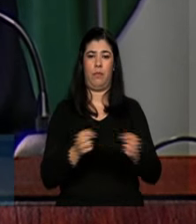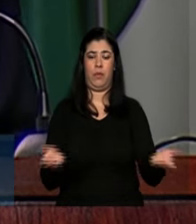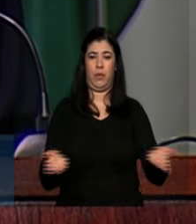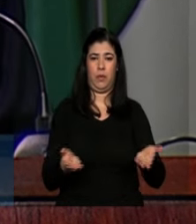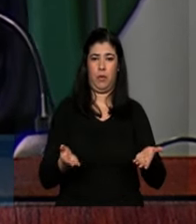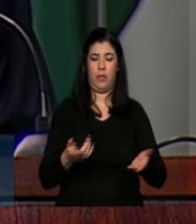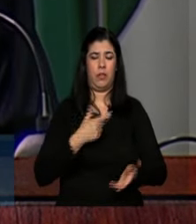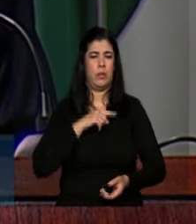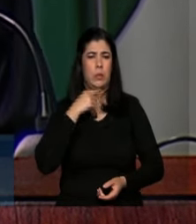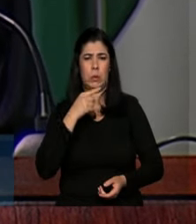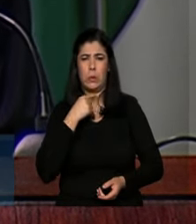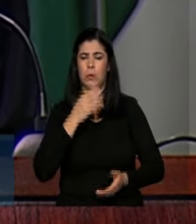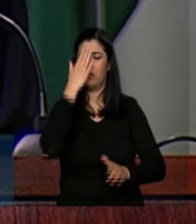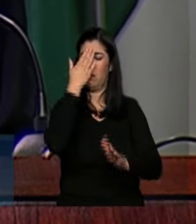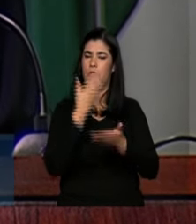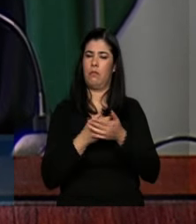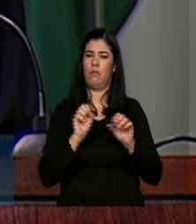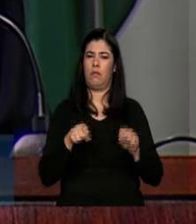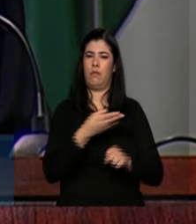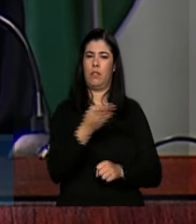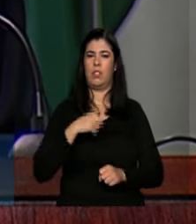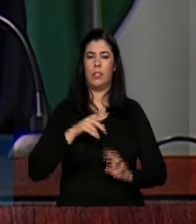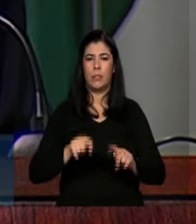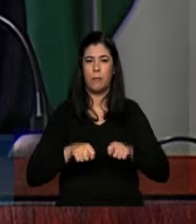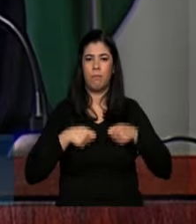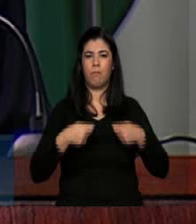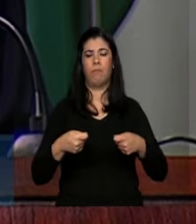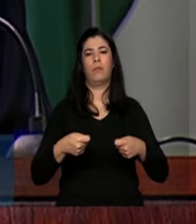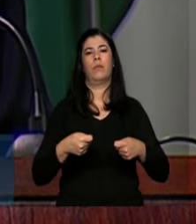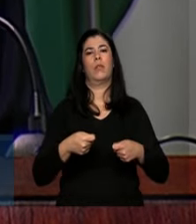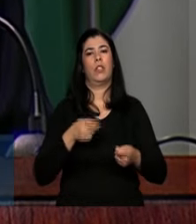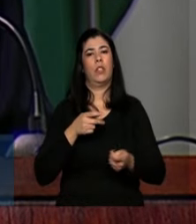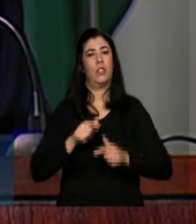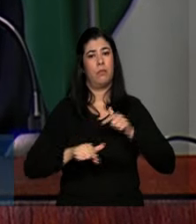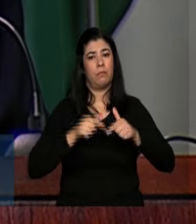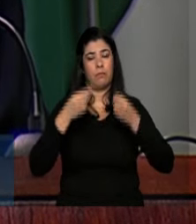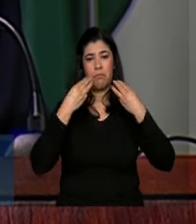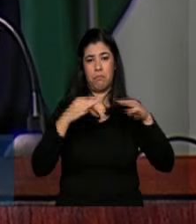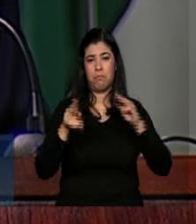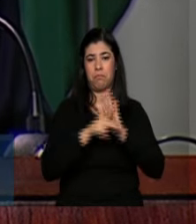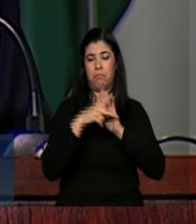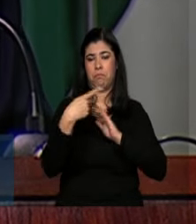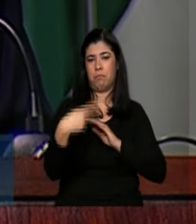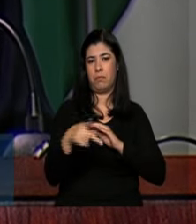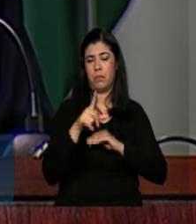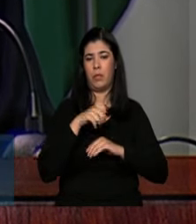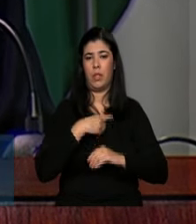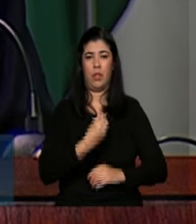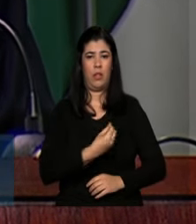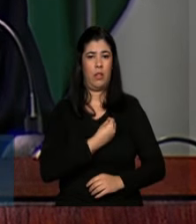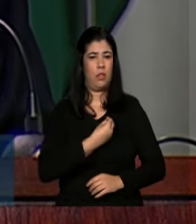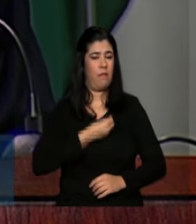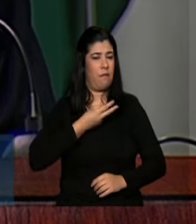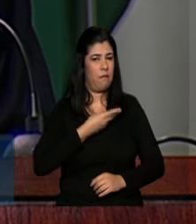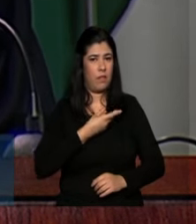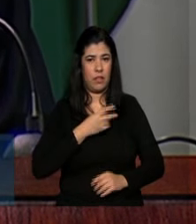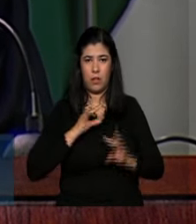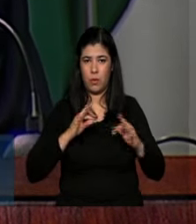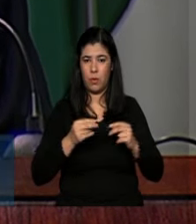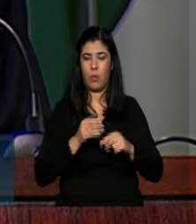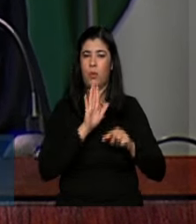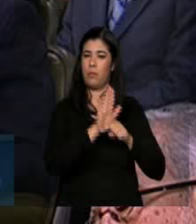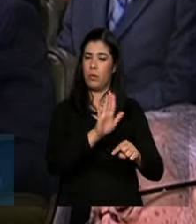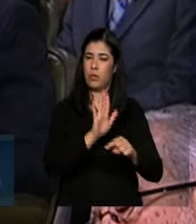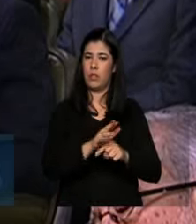Não tenho dúvidas de que se dedicarão com afinco à empreitada, que é da vida toda, de contribuir para